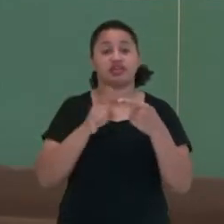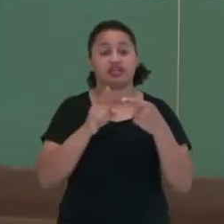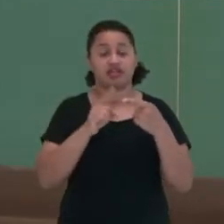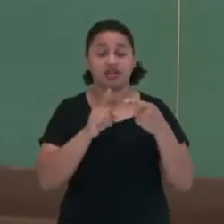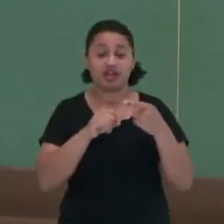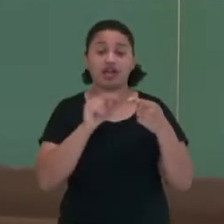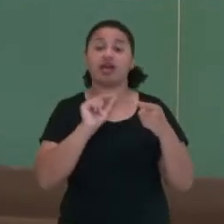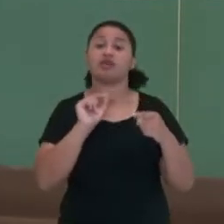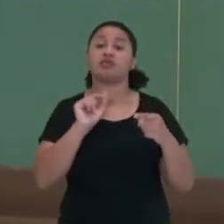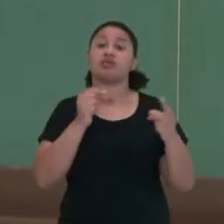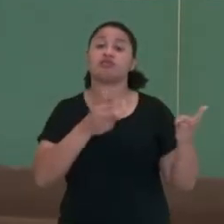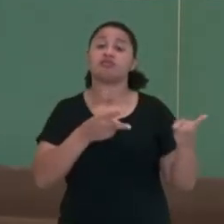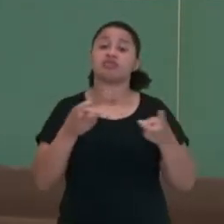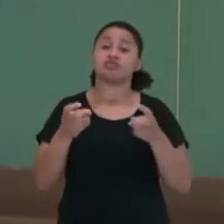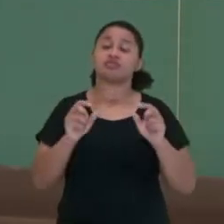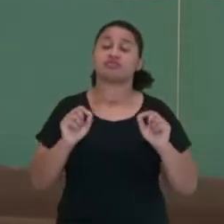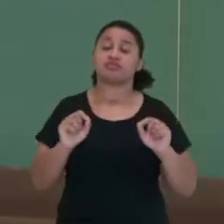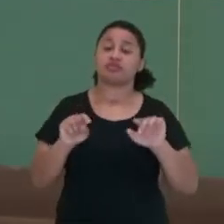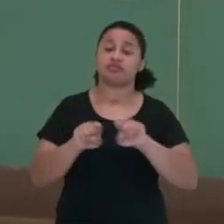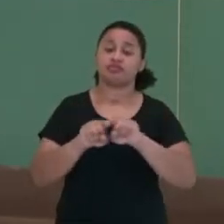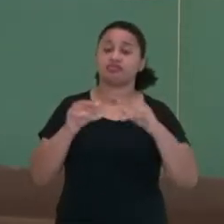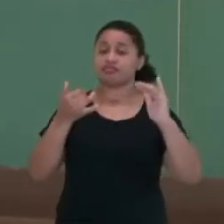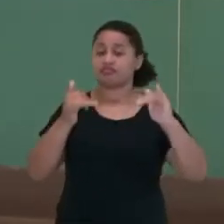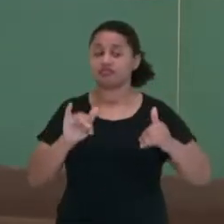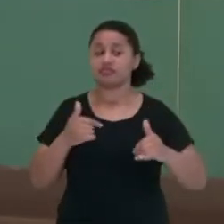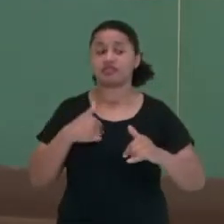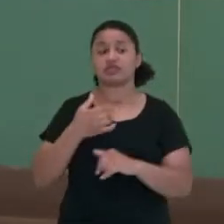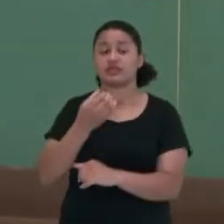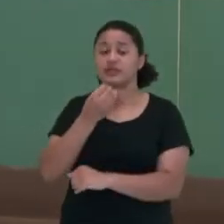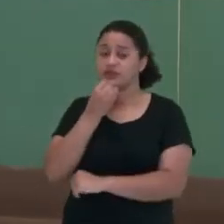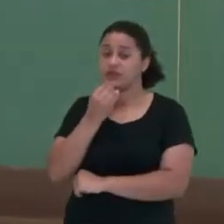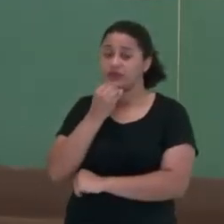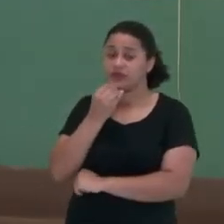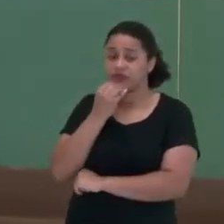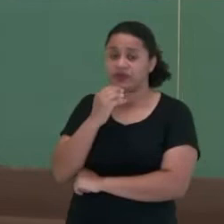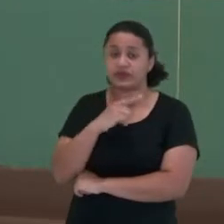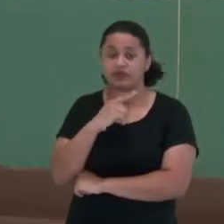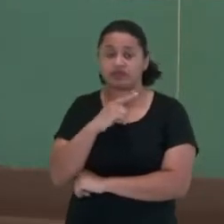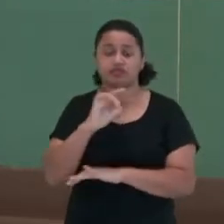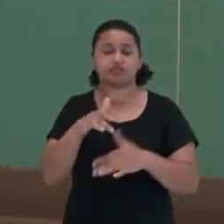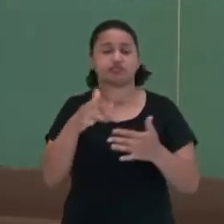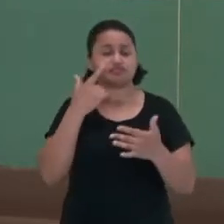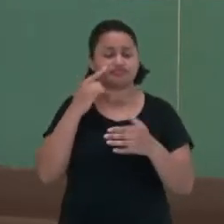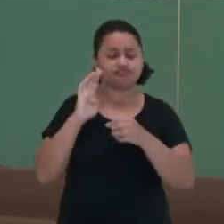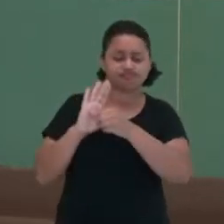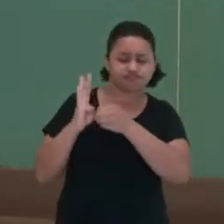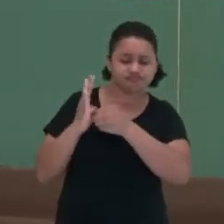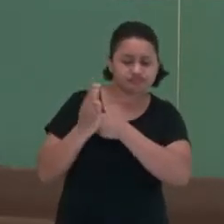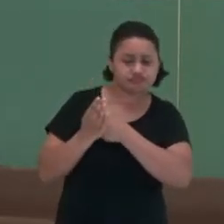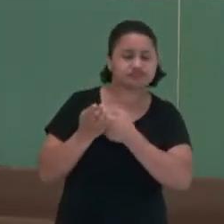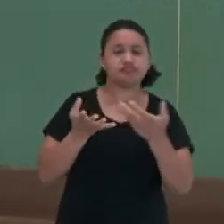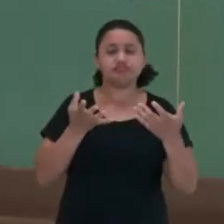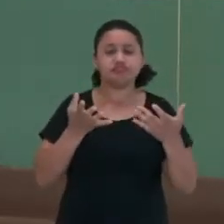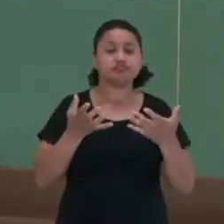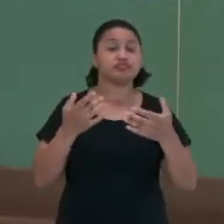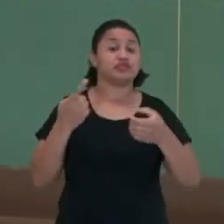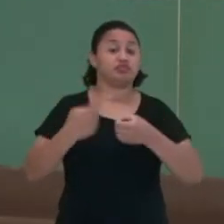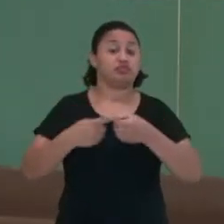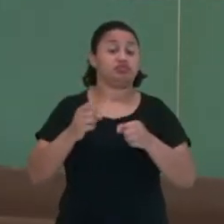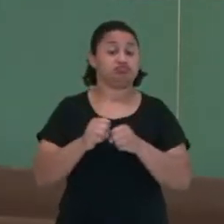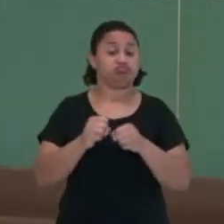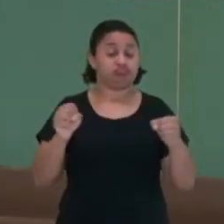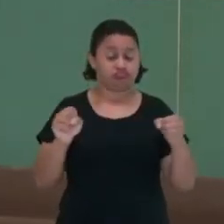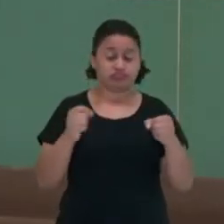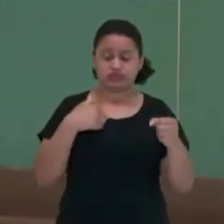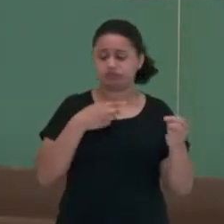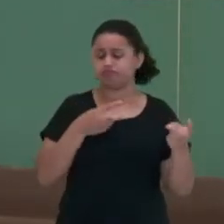que é identificar e avaliar as oportunidades. Então ele vai ver lá, dentro de um bairro que ele quer de uma grande cidade, ele